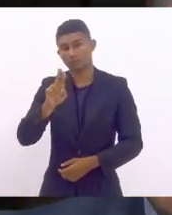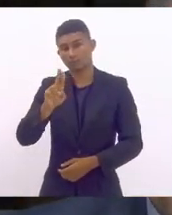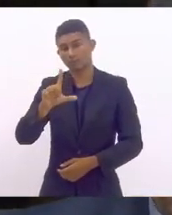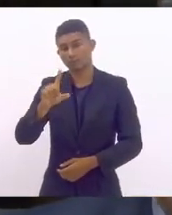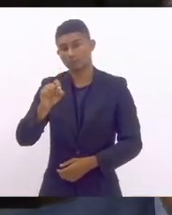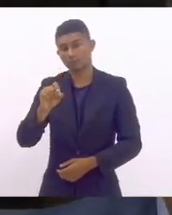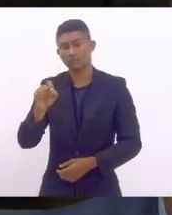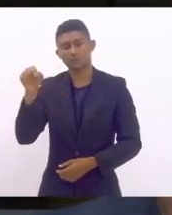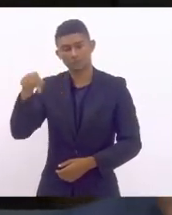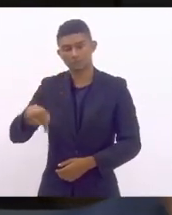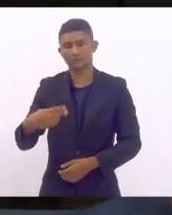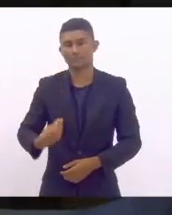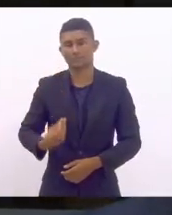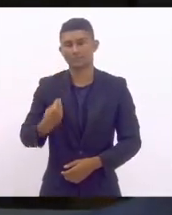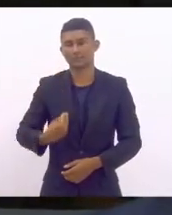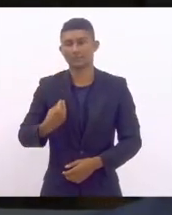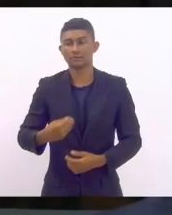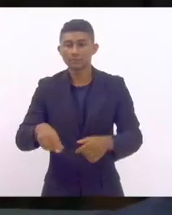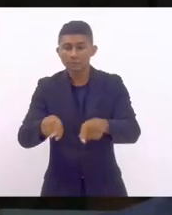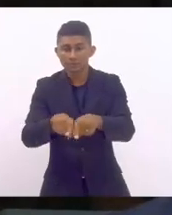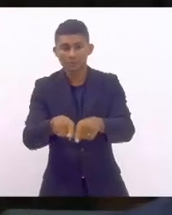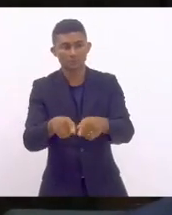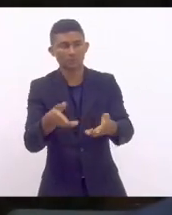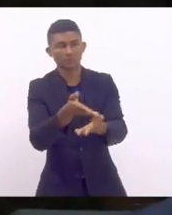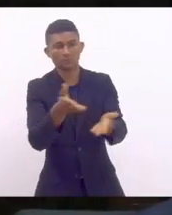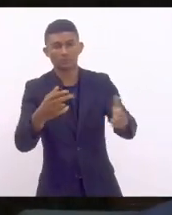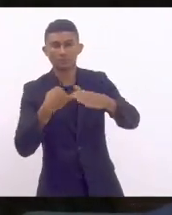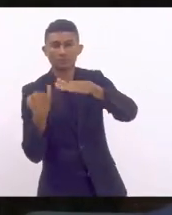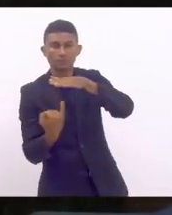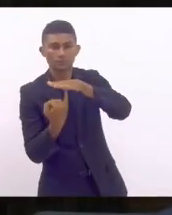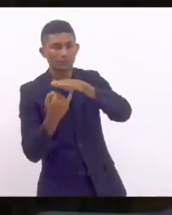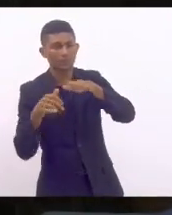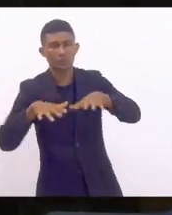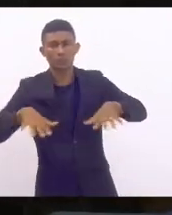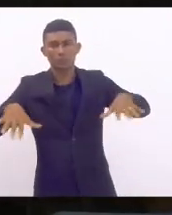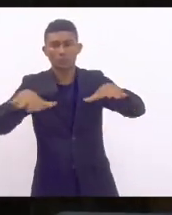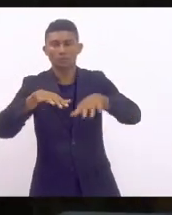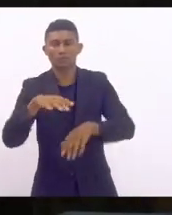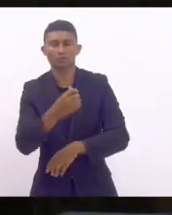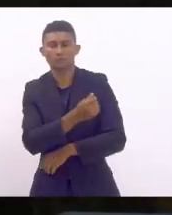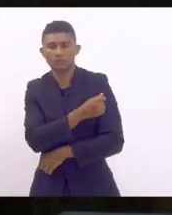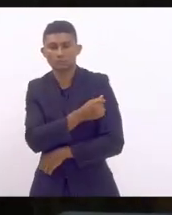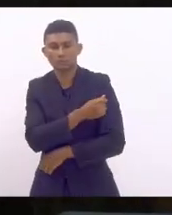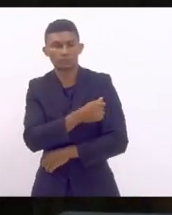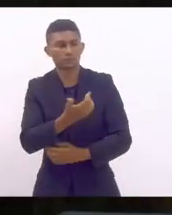conosco ometá todas as entidades estudantis servidores